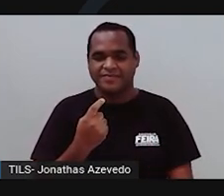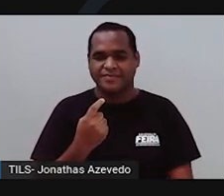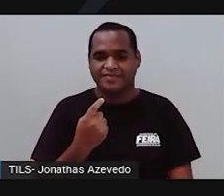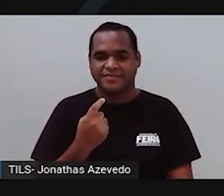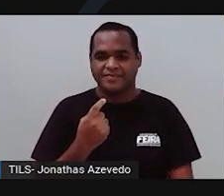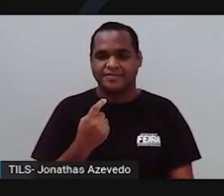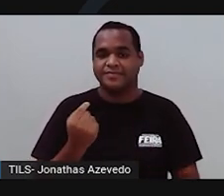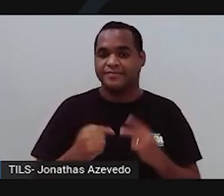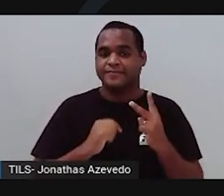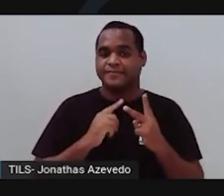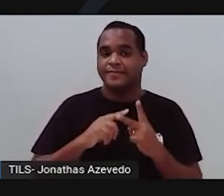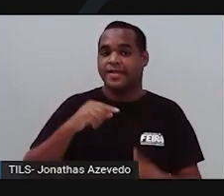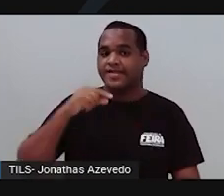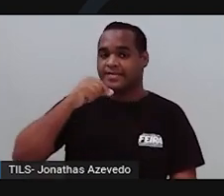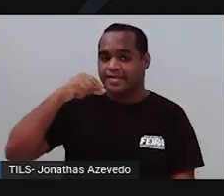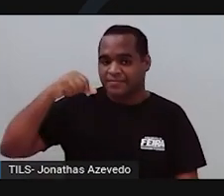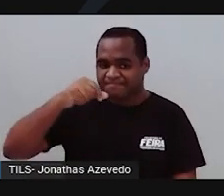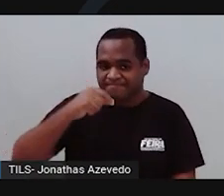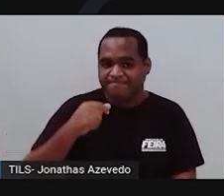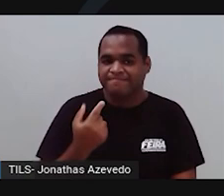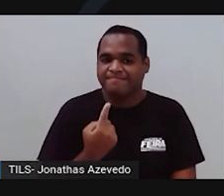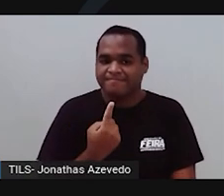O sabor salgado nos lados.